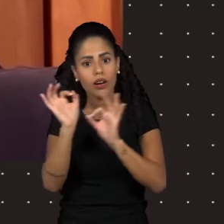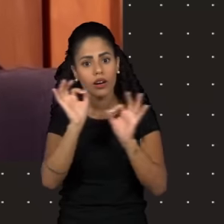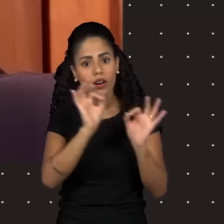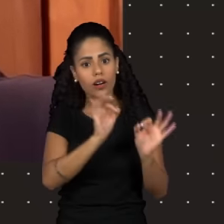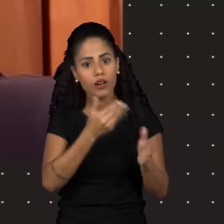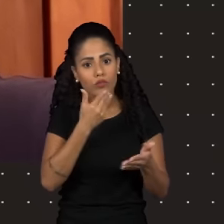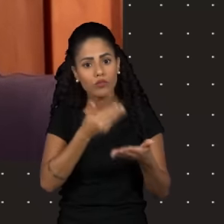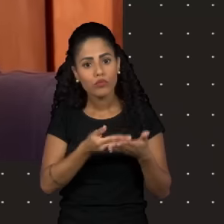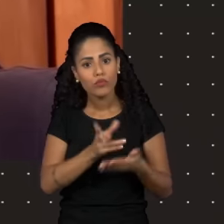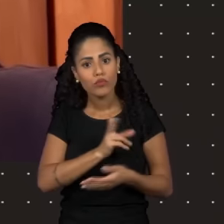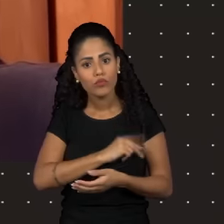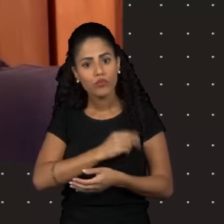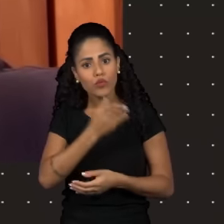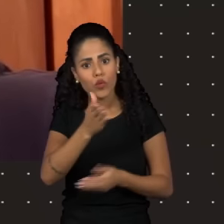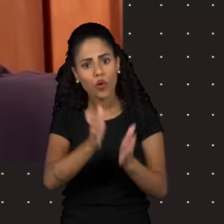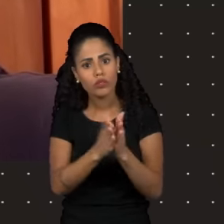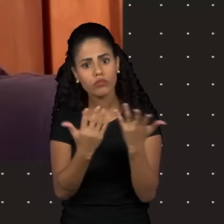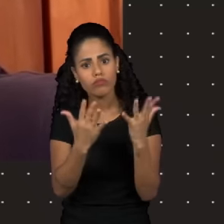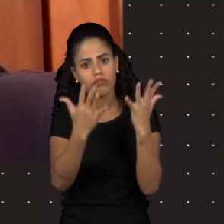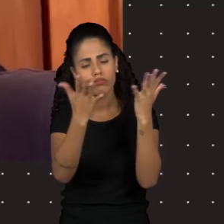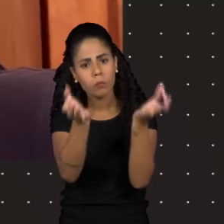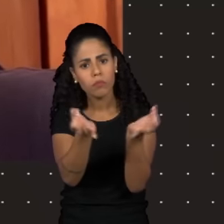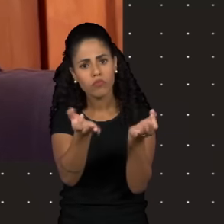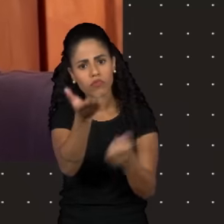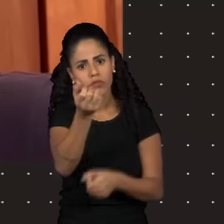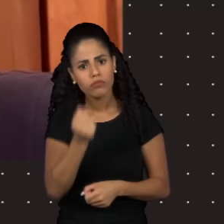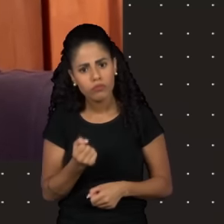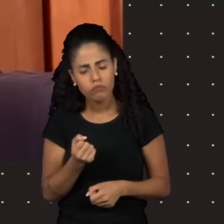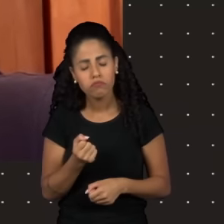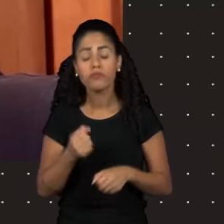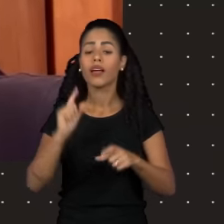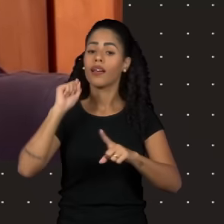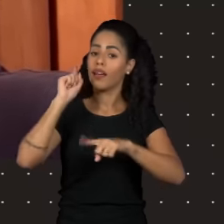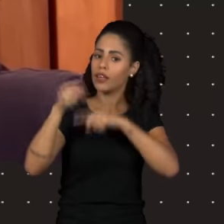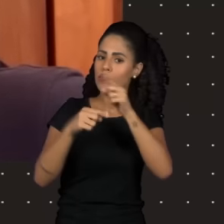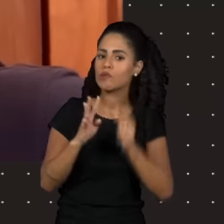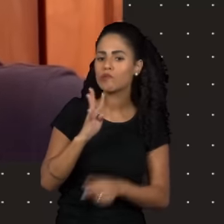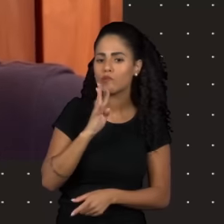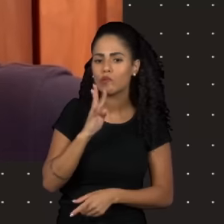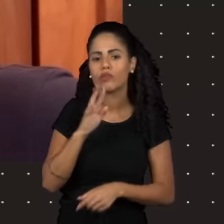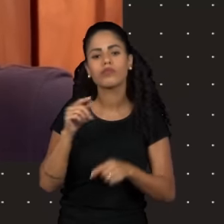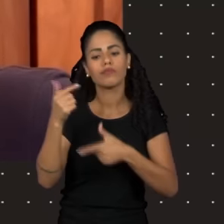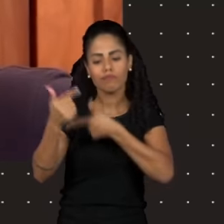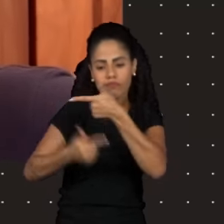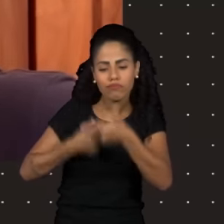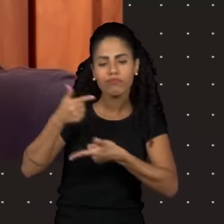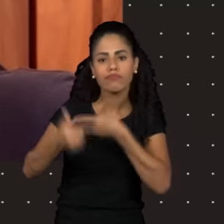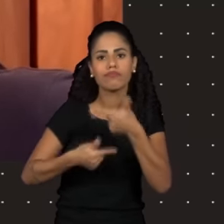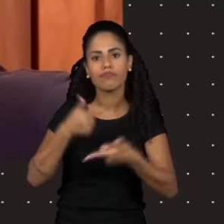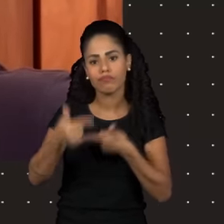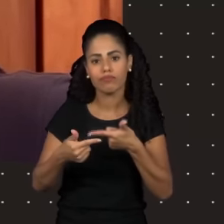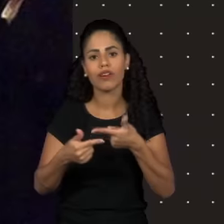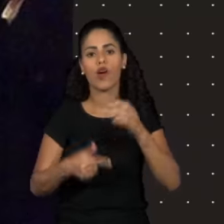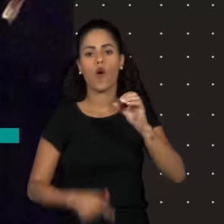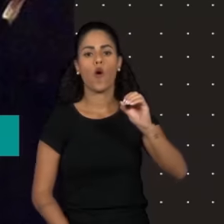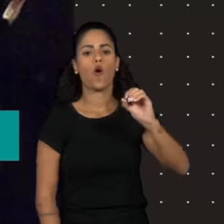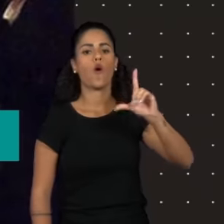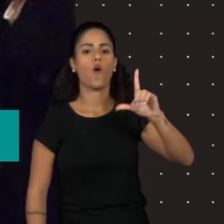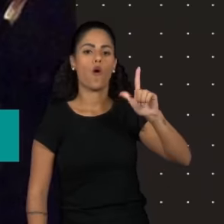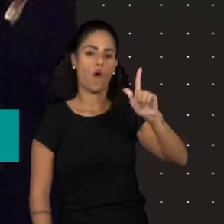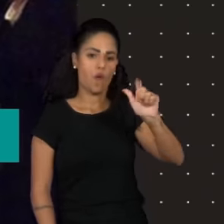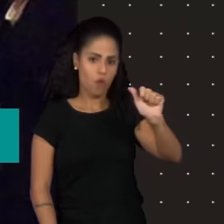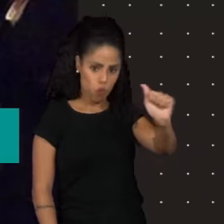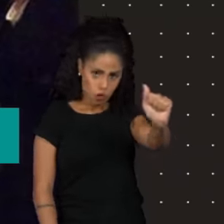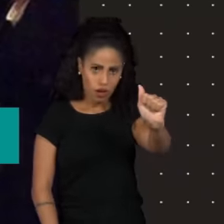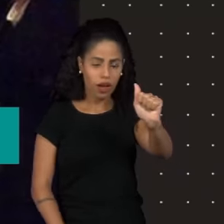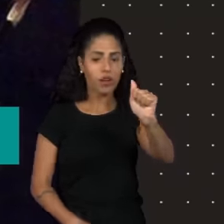assim, de interpretação no audiovisual. Então, quando eu a conheci no trabalho, em Olga, foi na condição